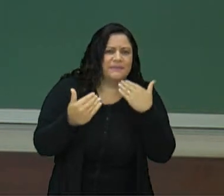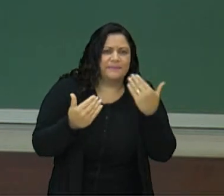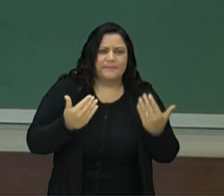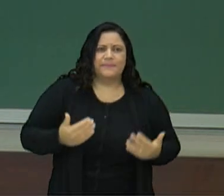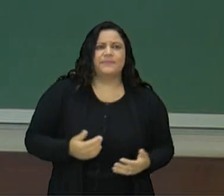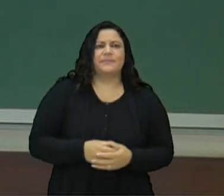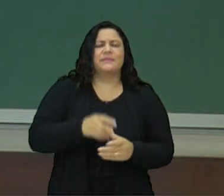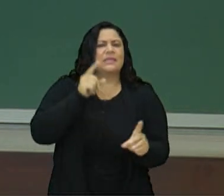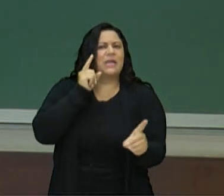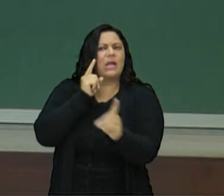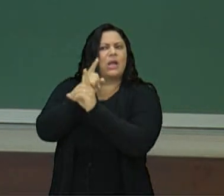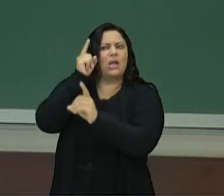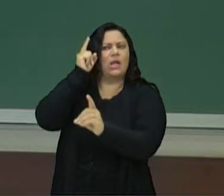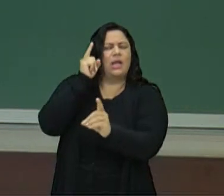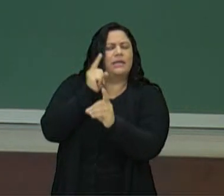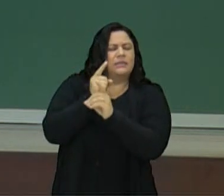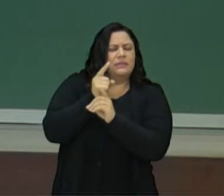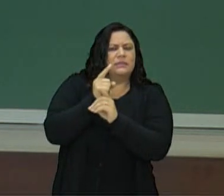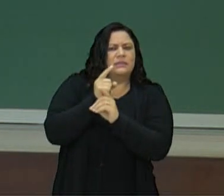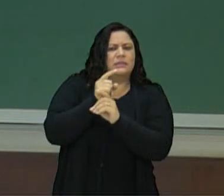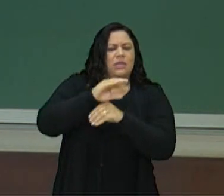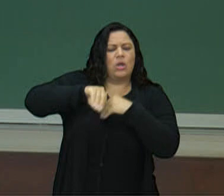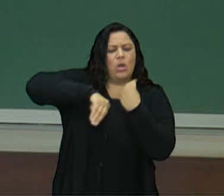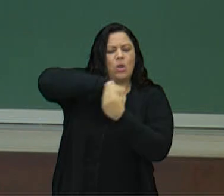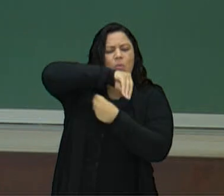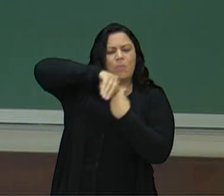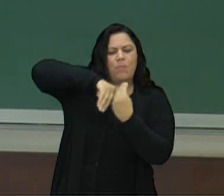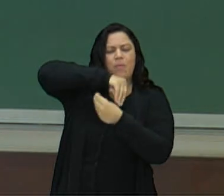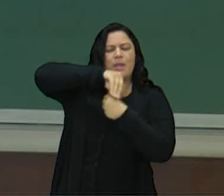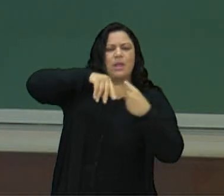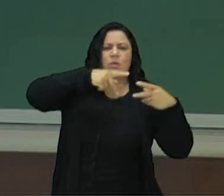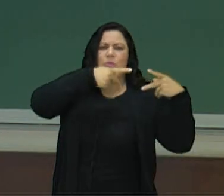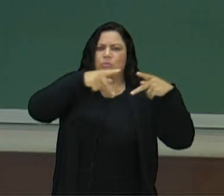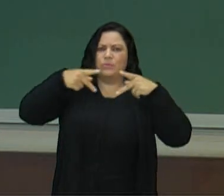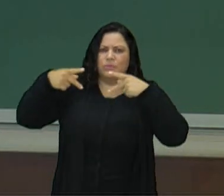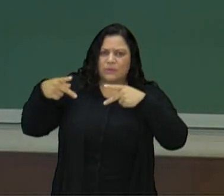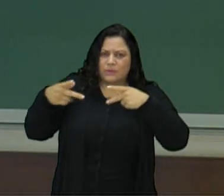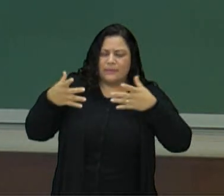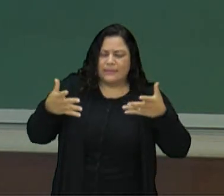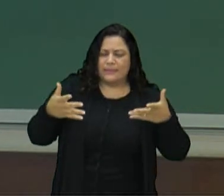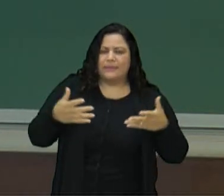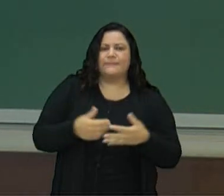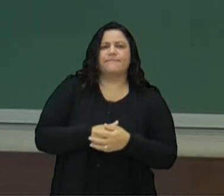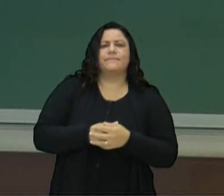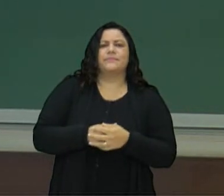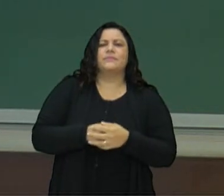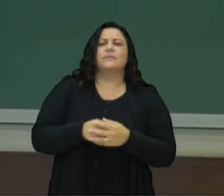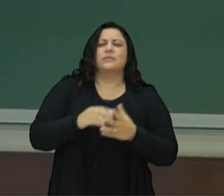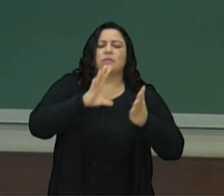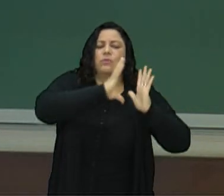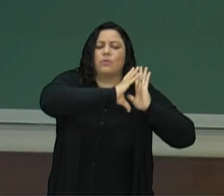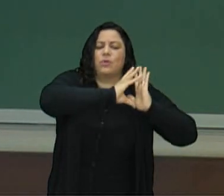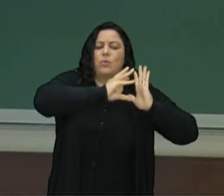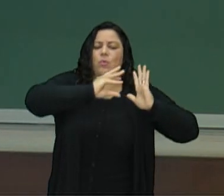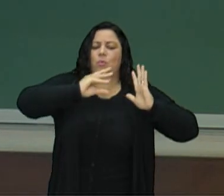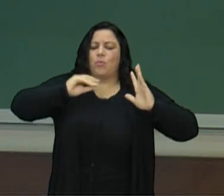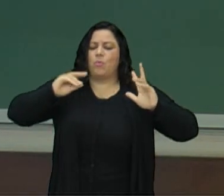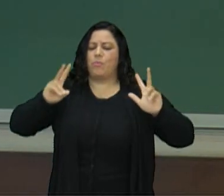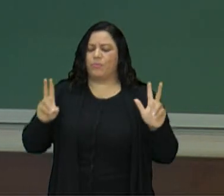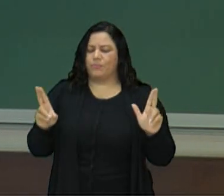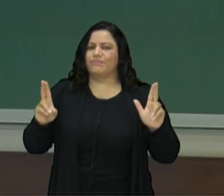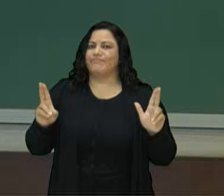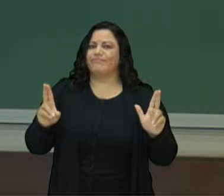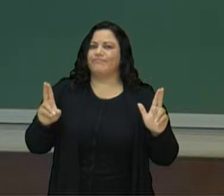um aminoácido prolina no meio de uma proteína, eu sei que ele foi codificado por um códon, por